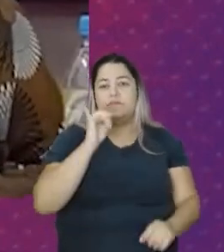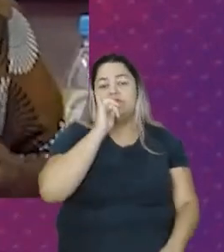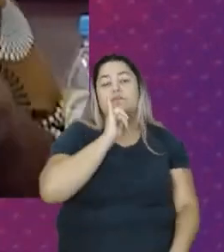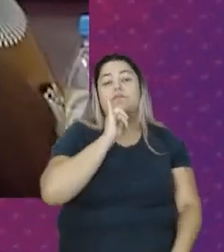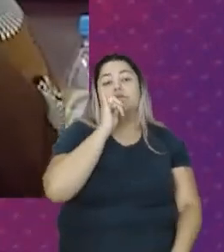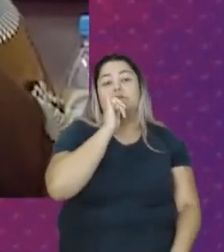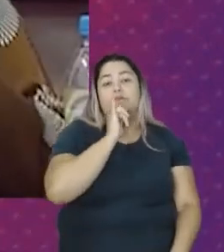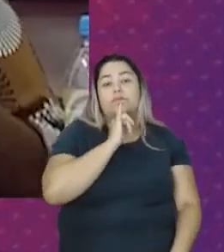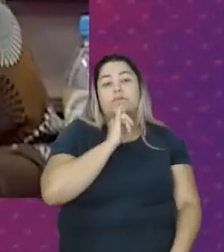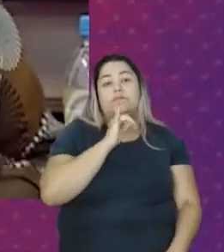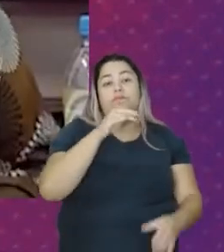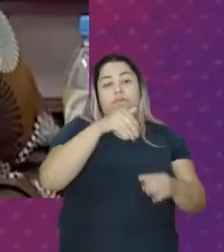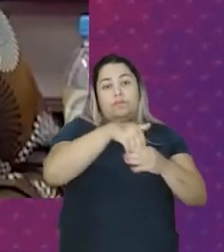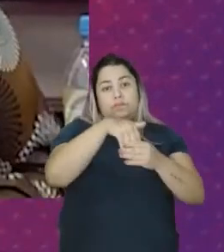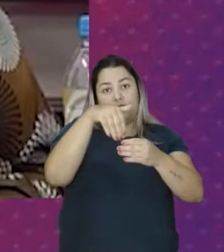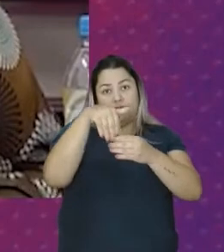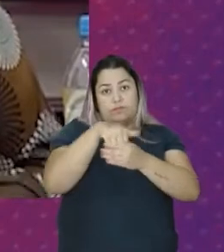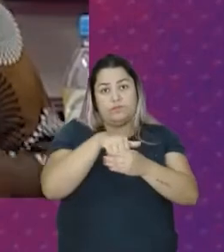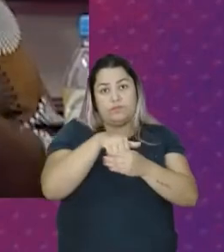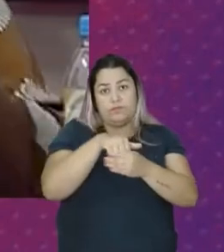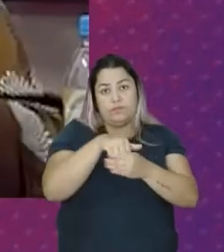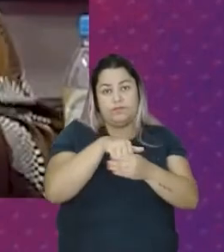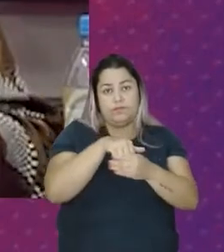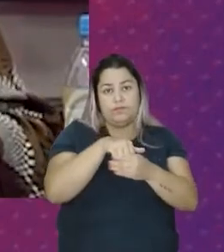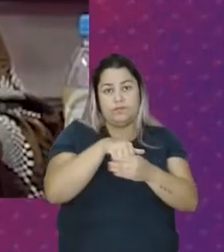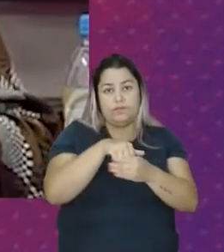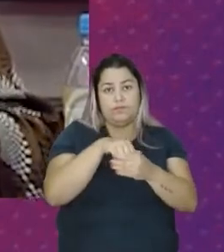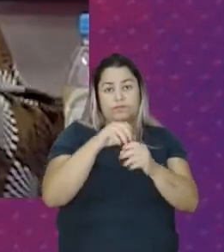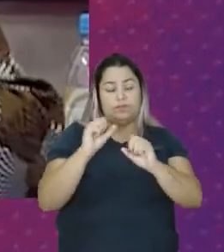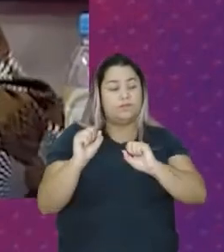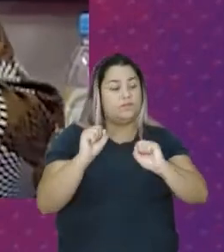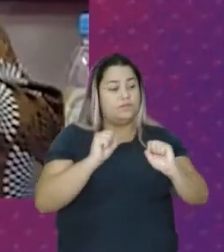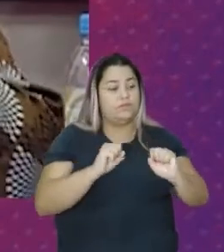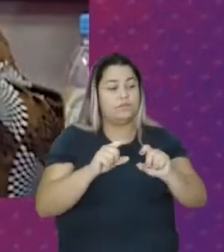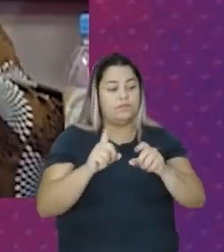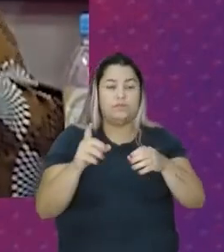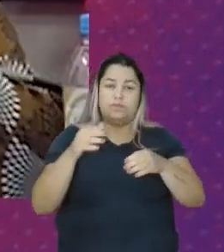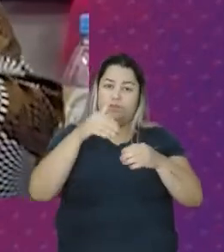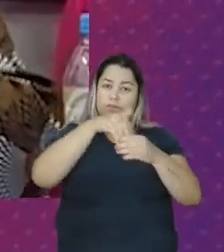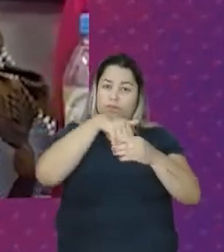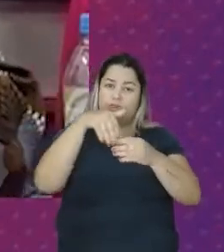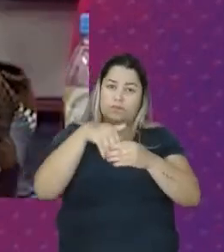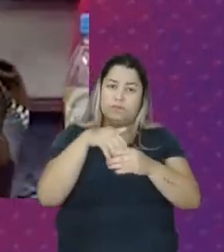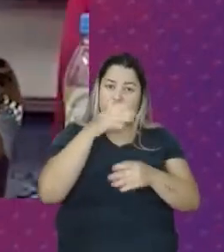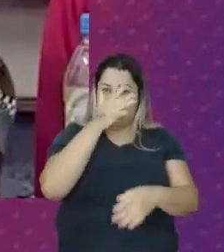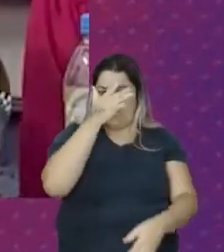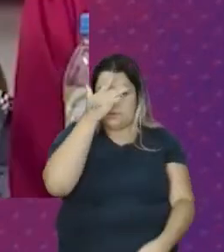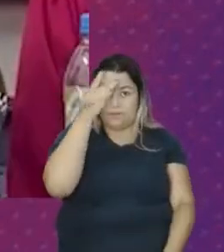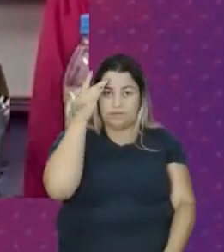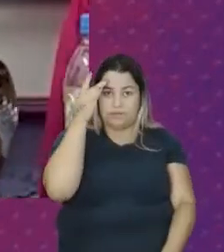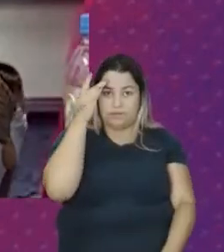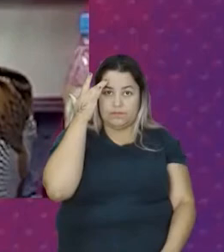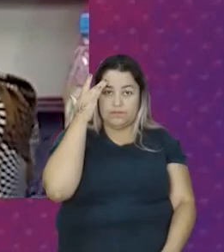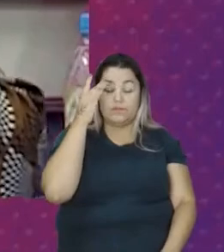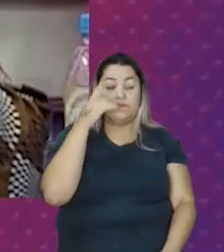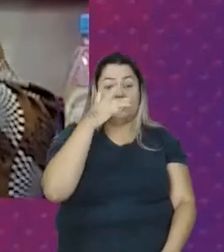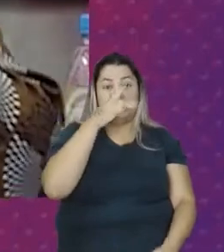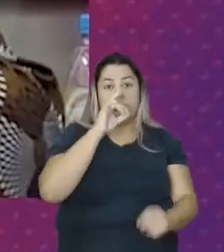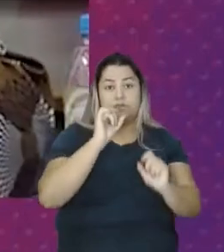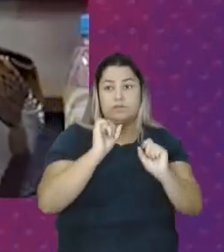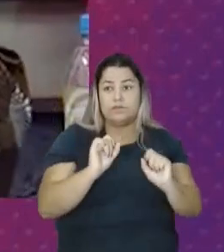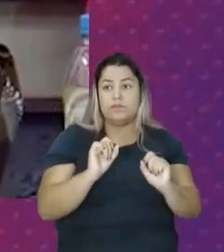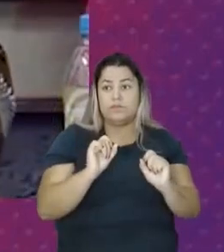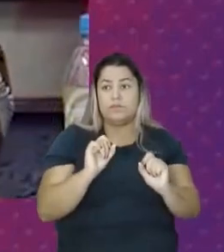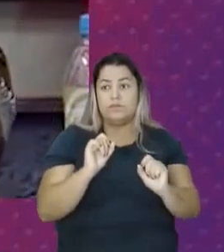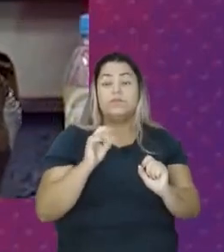ponto de vista do voto, só podia votar aquelas pessoas que eles consideravam cidadãos.